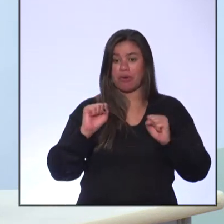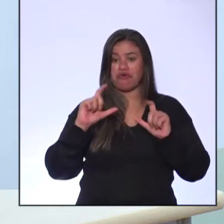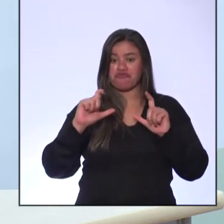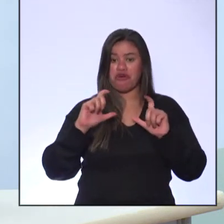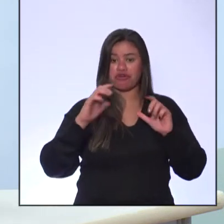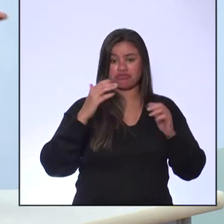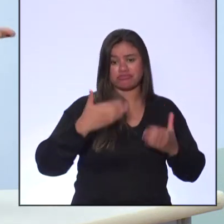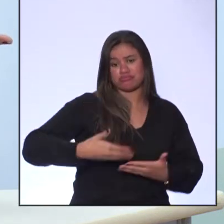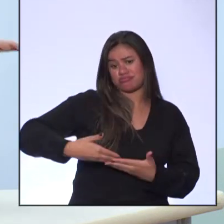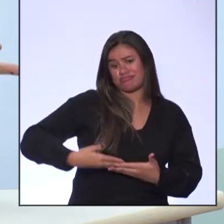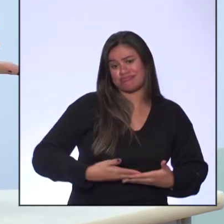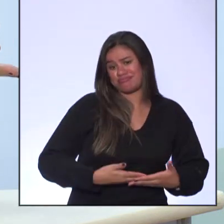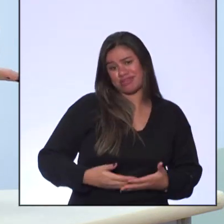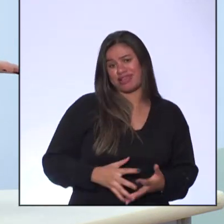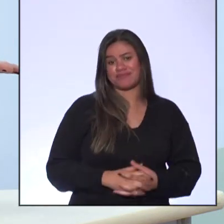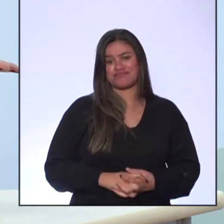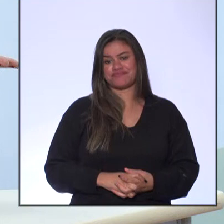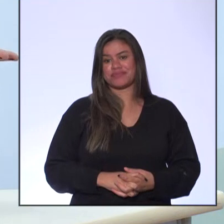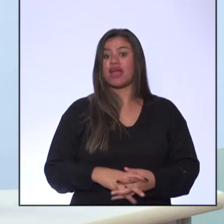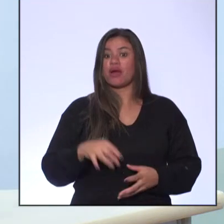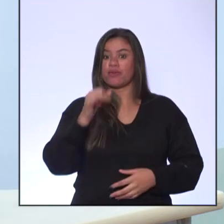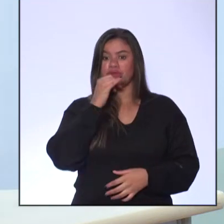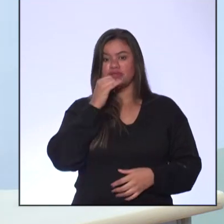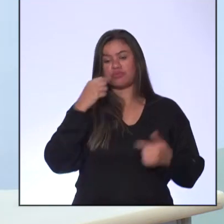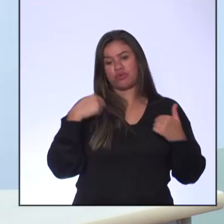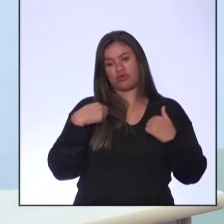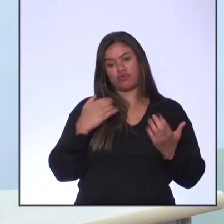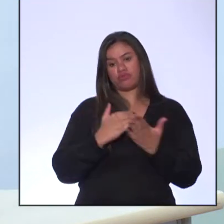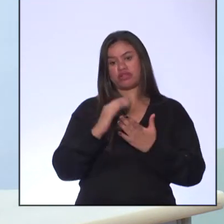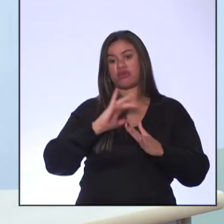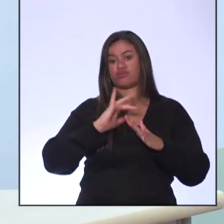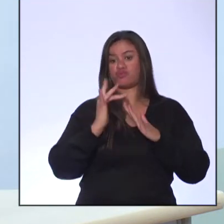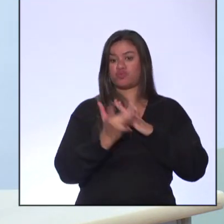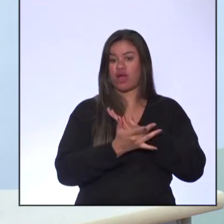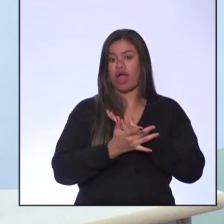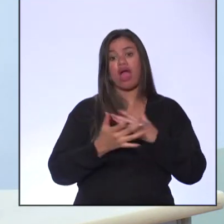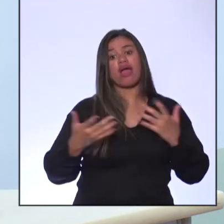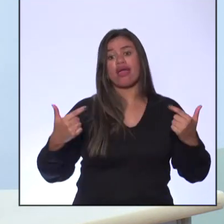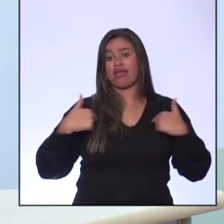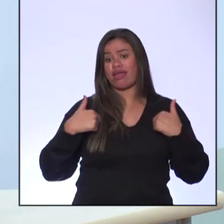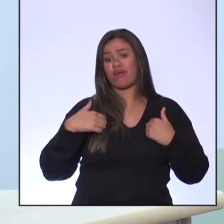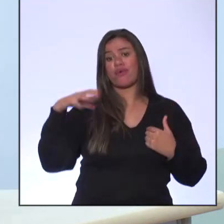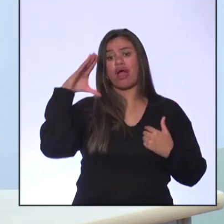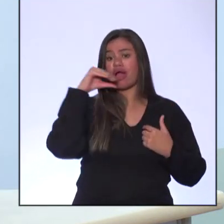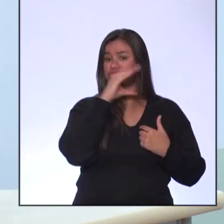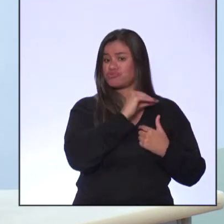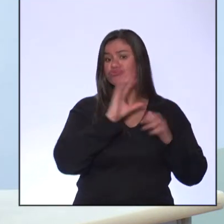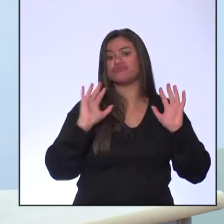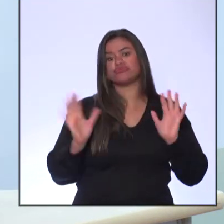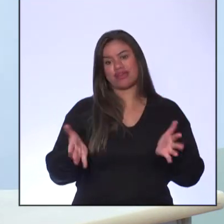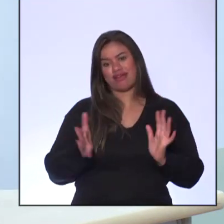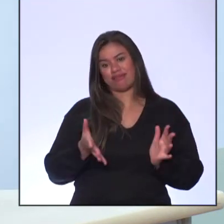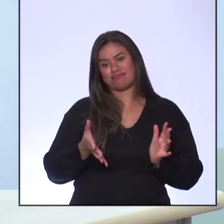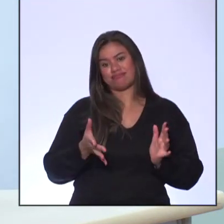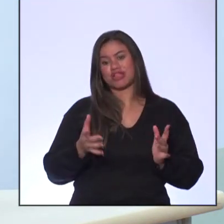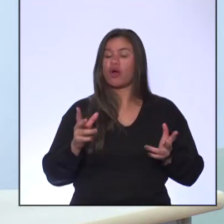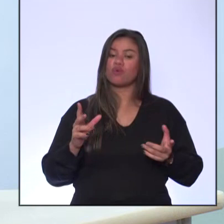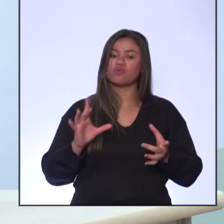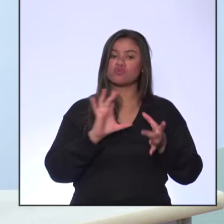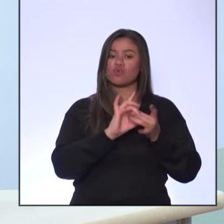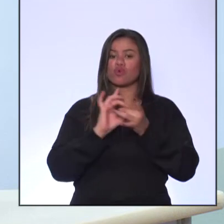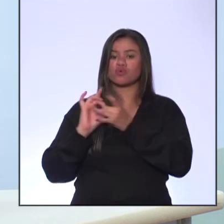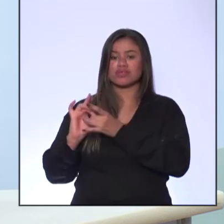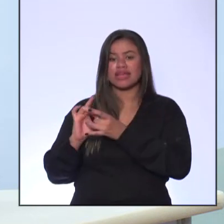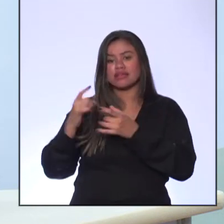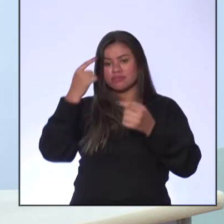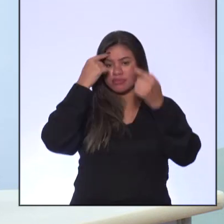rede social, posso dizer que eu já era adulta. Né? Então, esses contextos e o modo de pensar mudam bastante. Então,